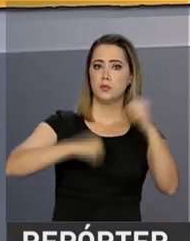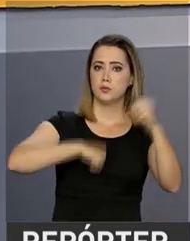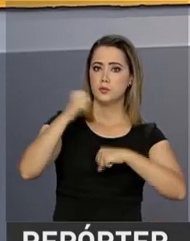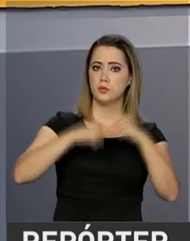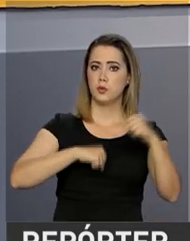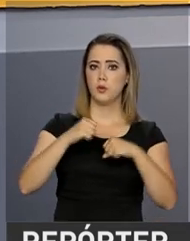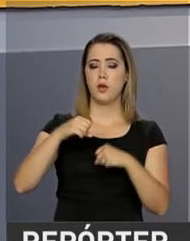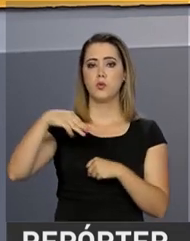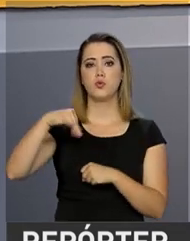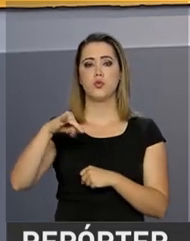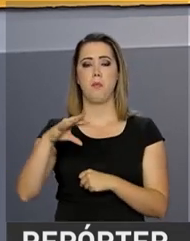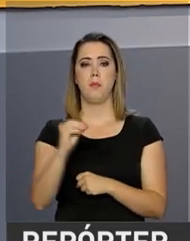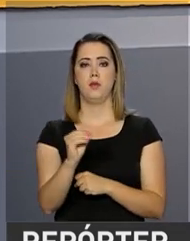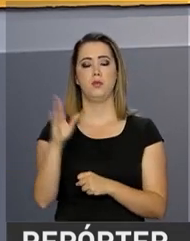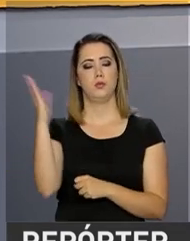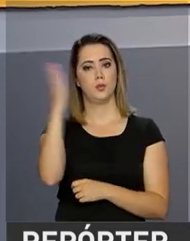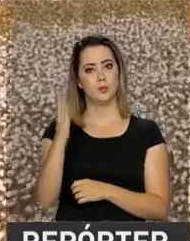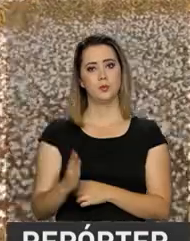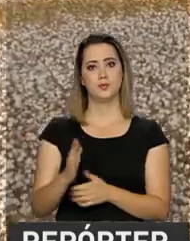do brasil